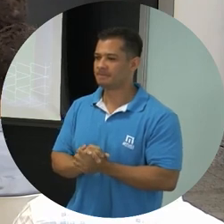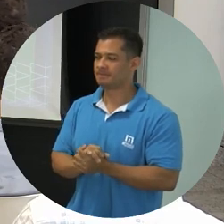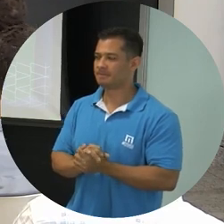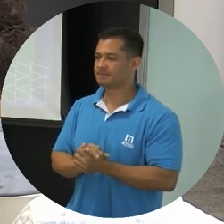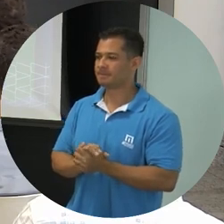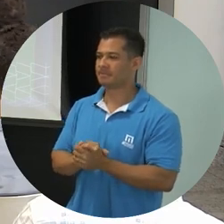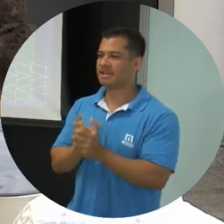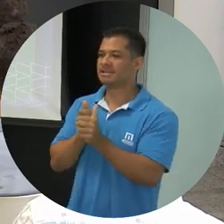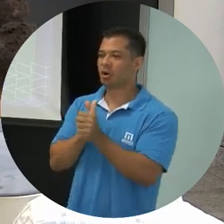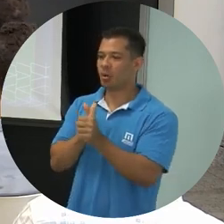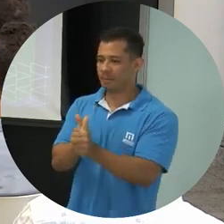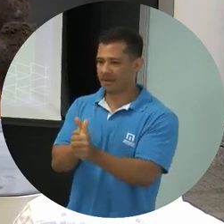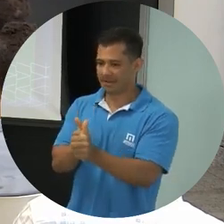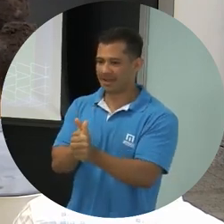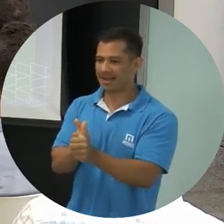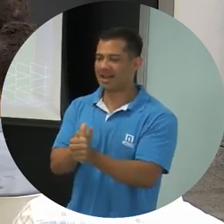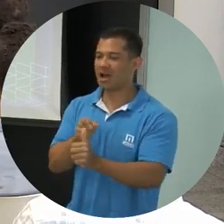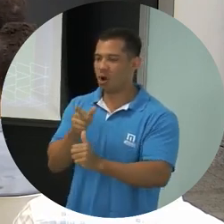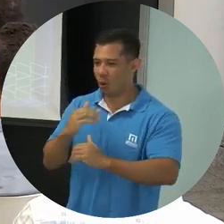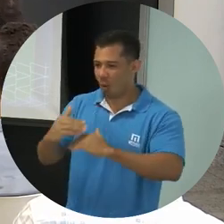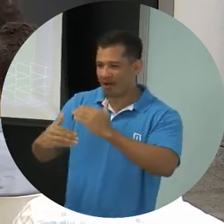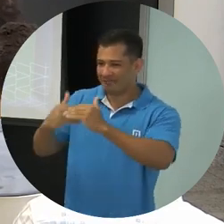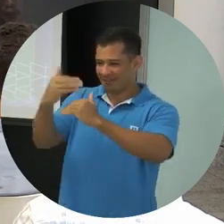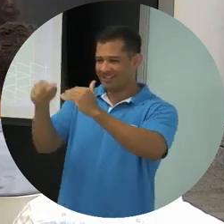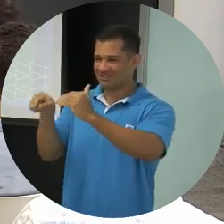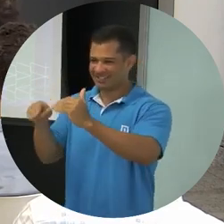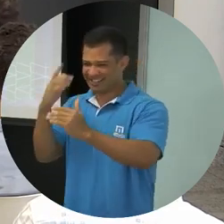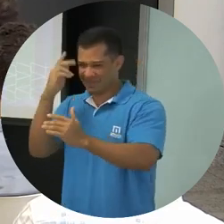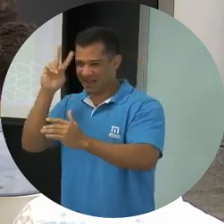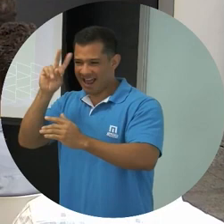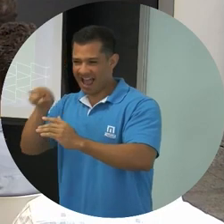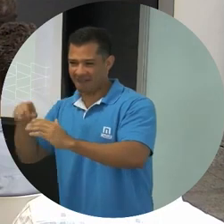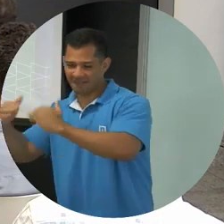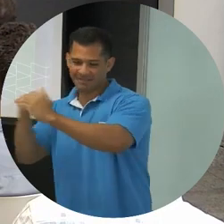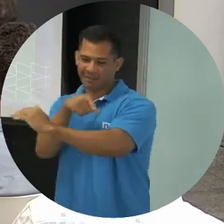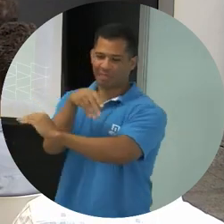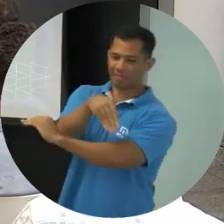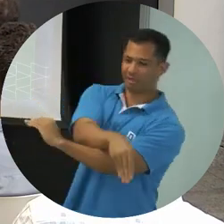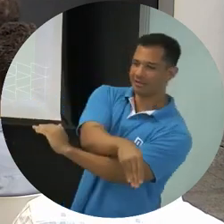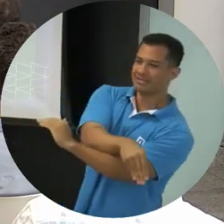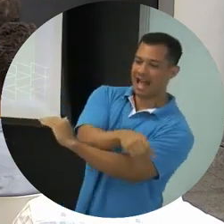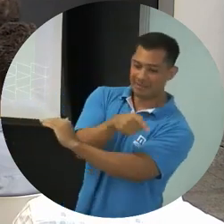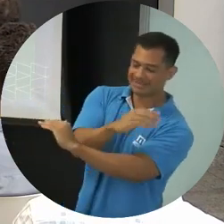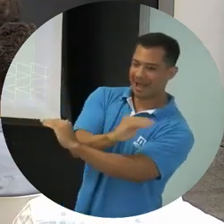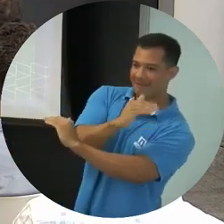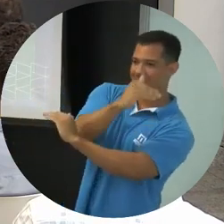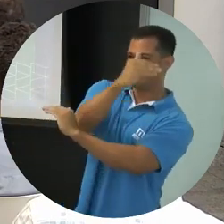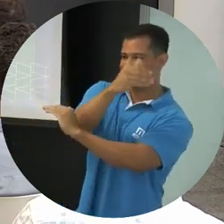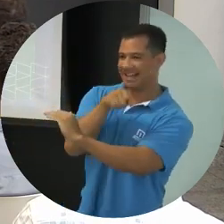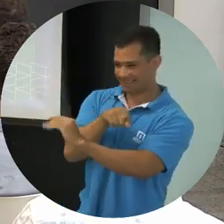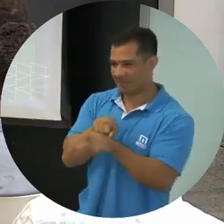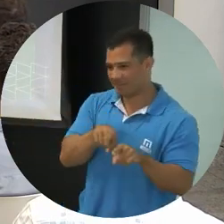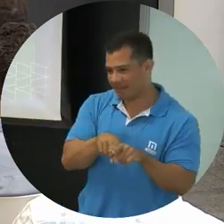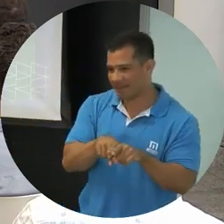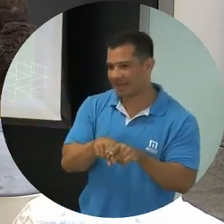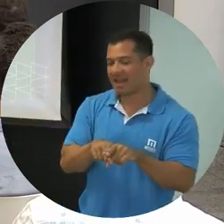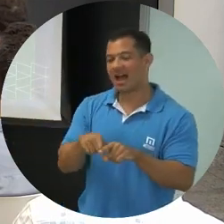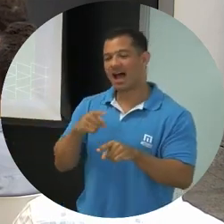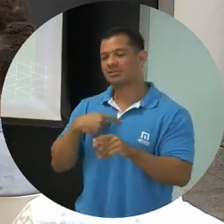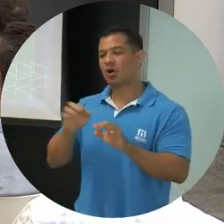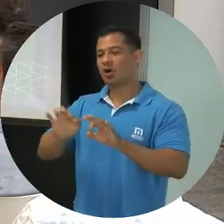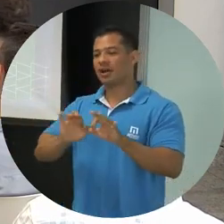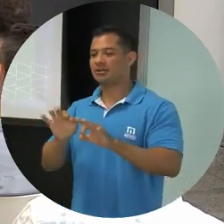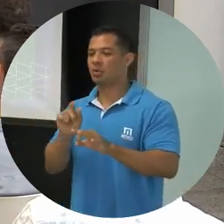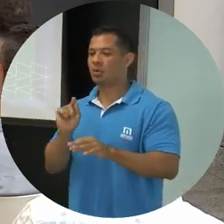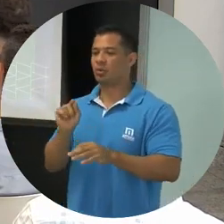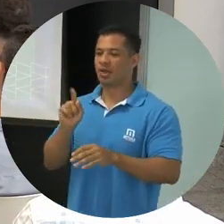acompanhar, né, esse avanço nas infraestruturas, né, trouxeram aí a necessidade da aplicação do